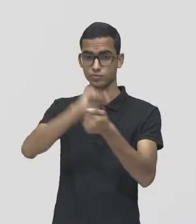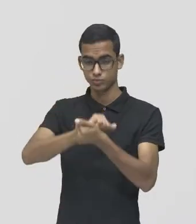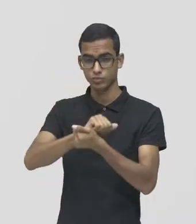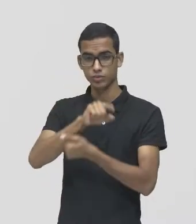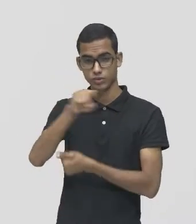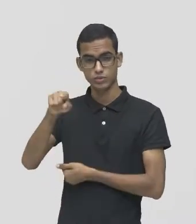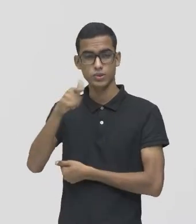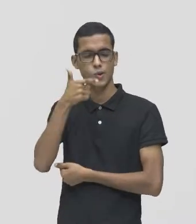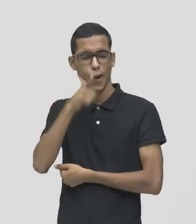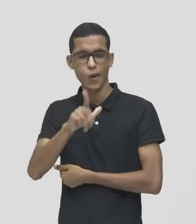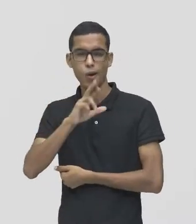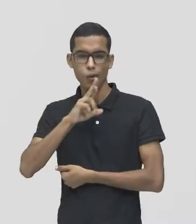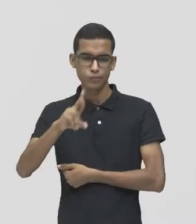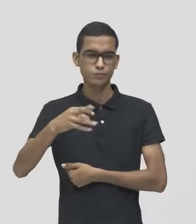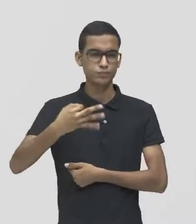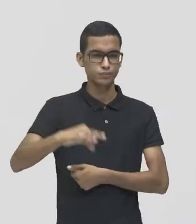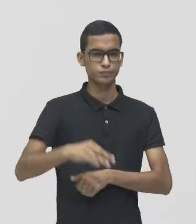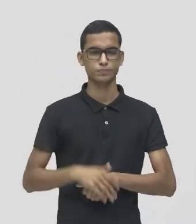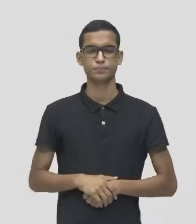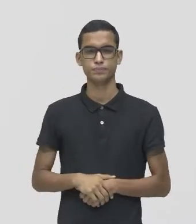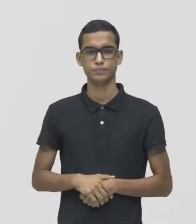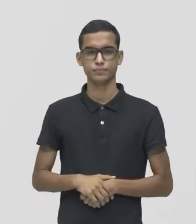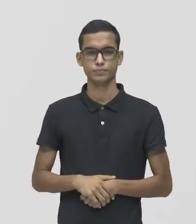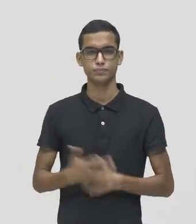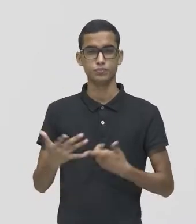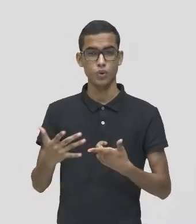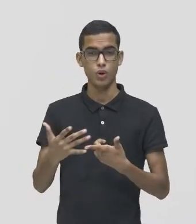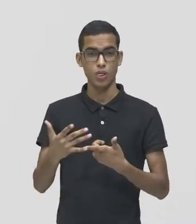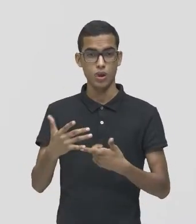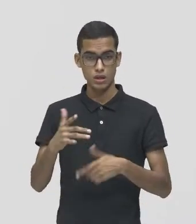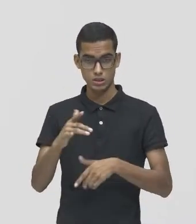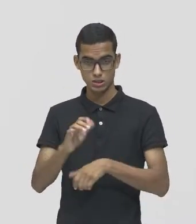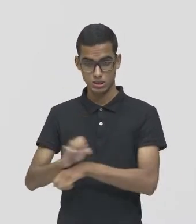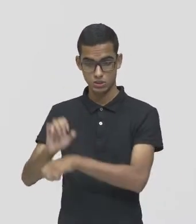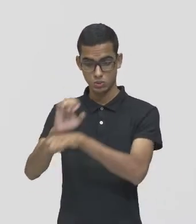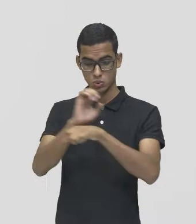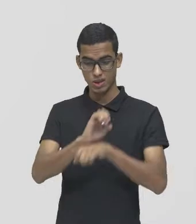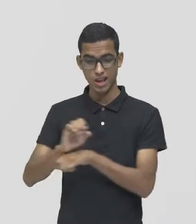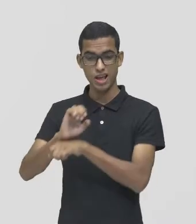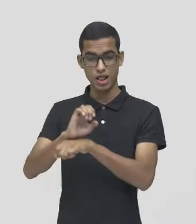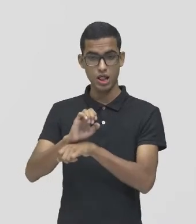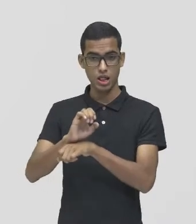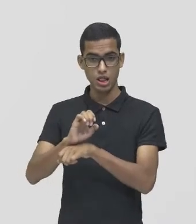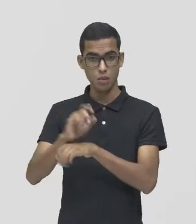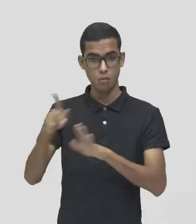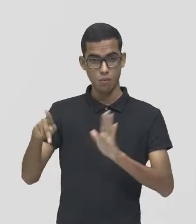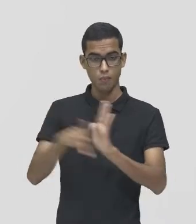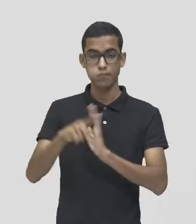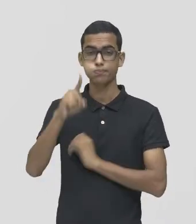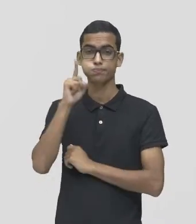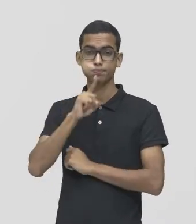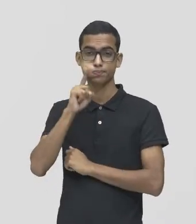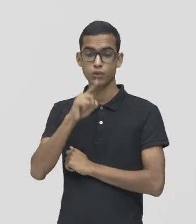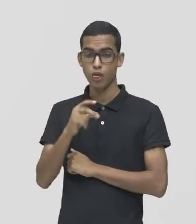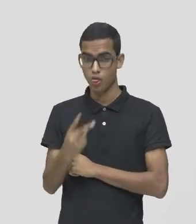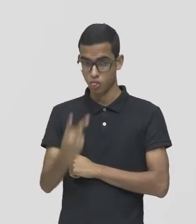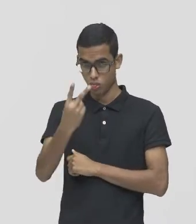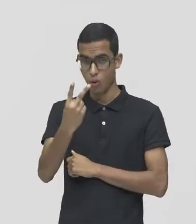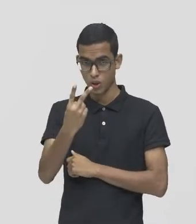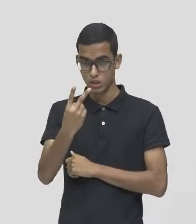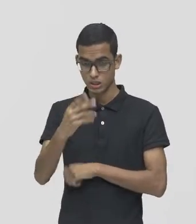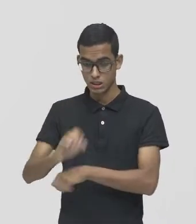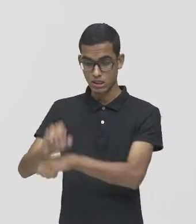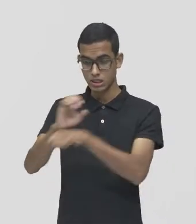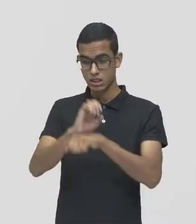vocês conseguissem responder a questão. Ela informa: entre os estados dos Estados Unidos, 2 estão separados